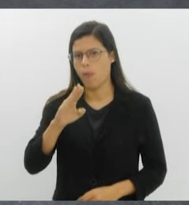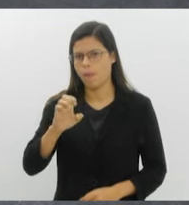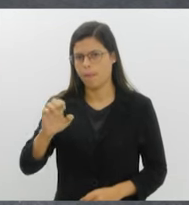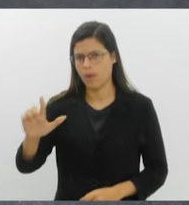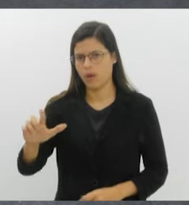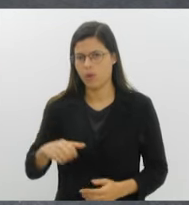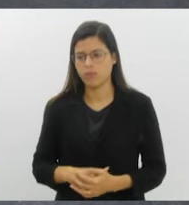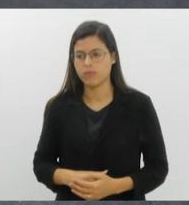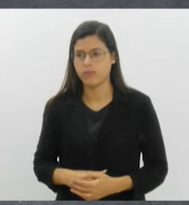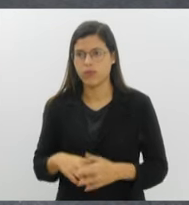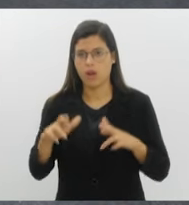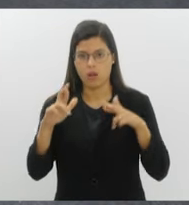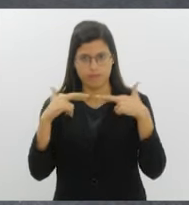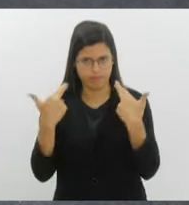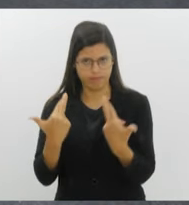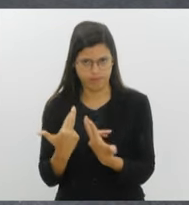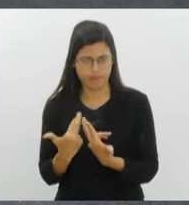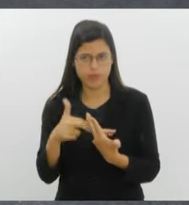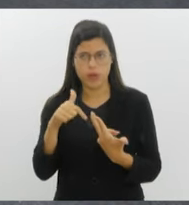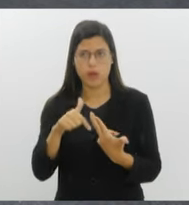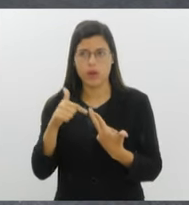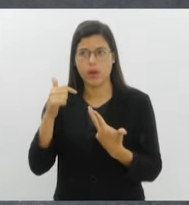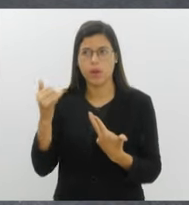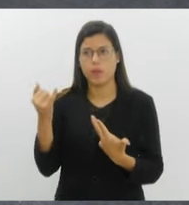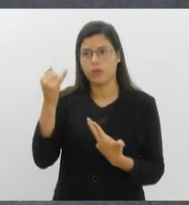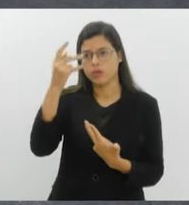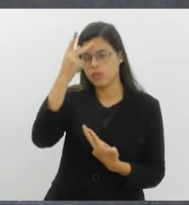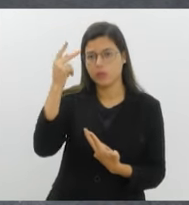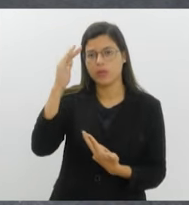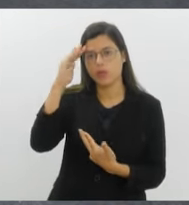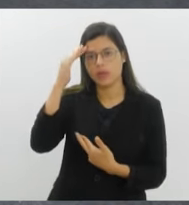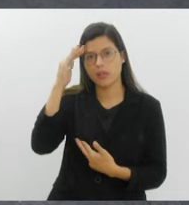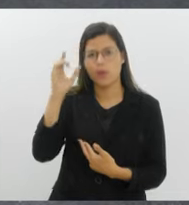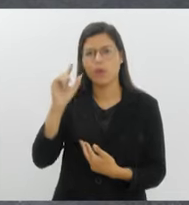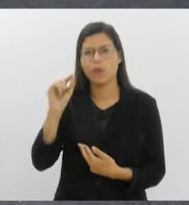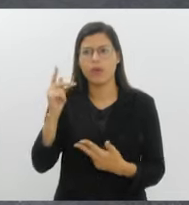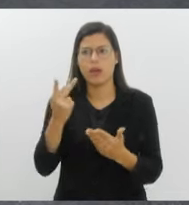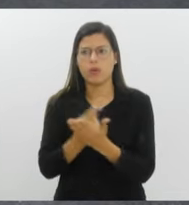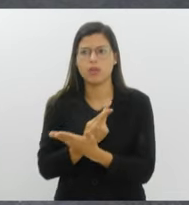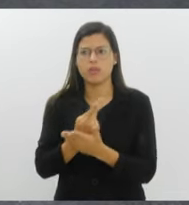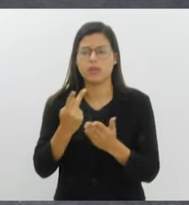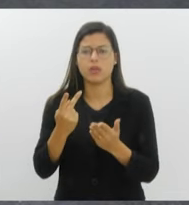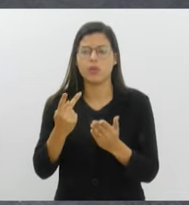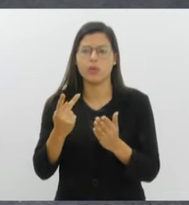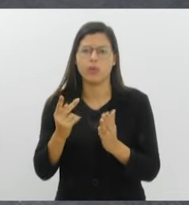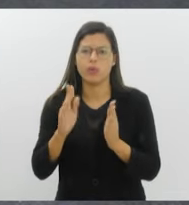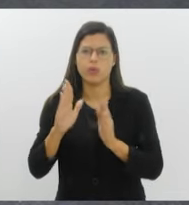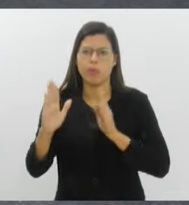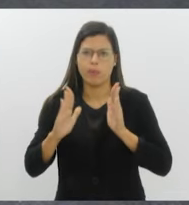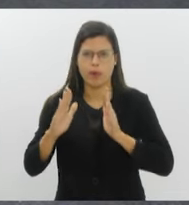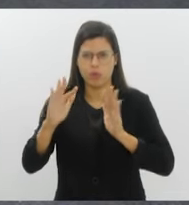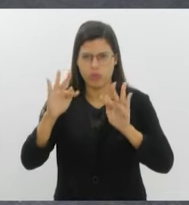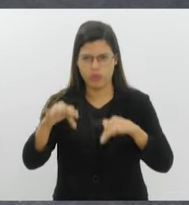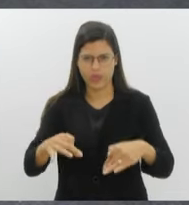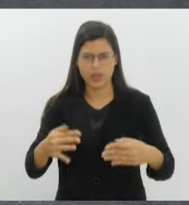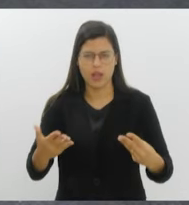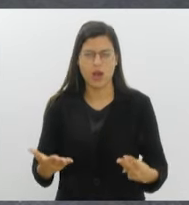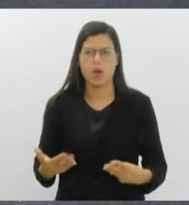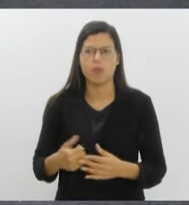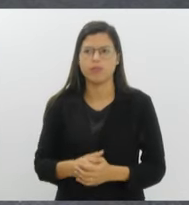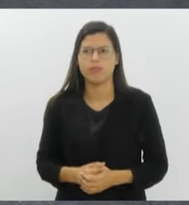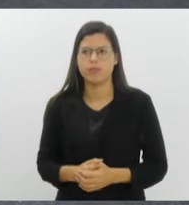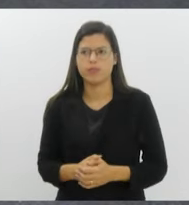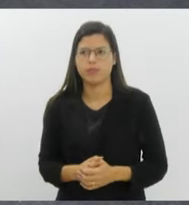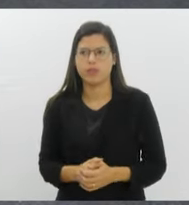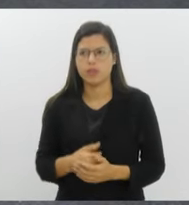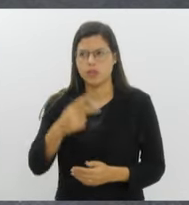durante a sessão é importante que as pessoas entendam o que está acontecendo agora nesse expediente final na Assembleia Legislativa. E aí peço que quem esteja conosco aqui,